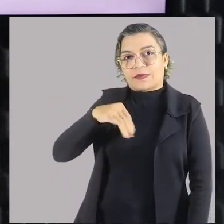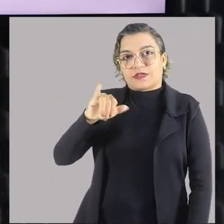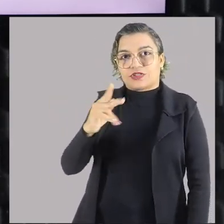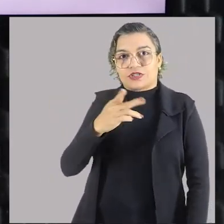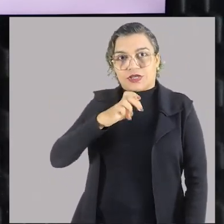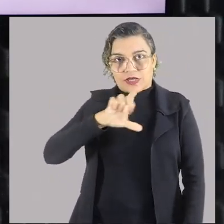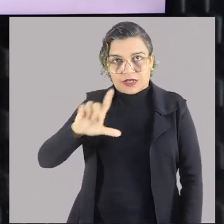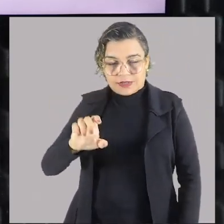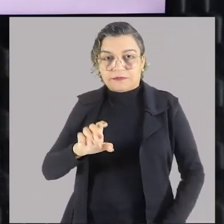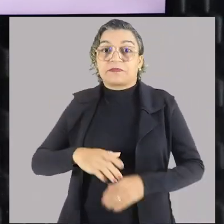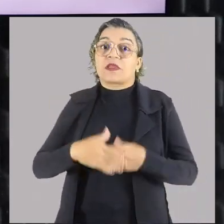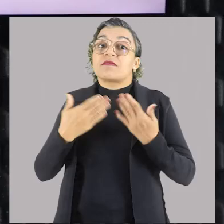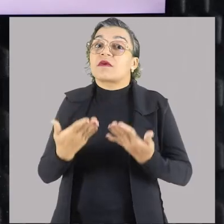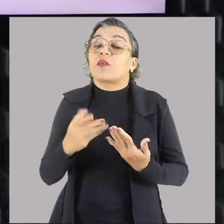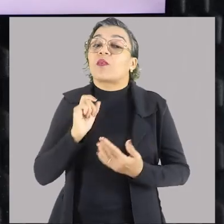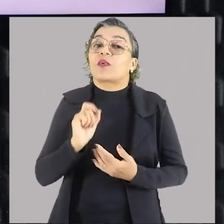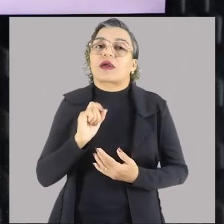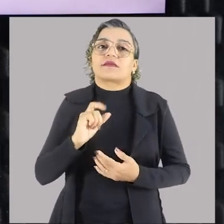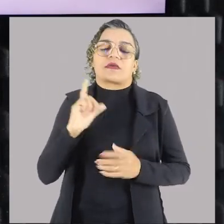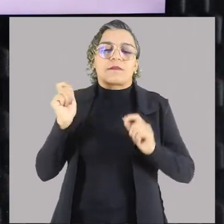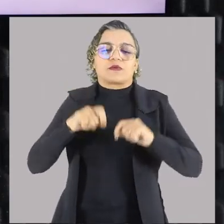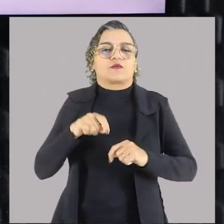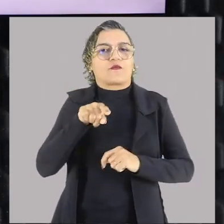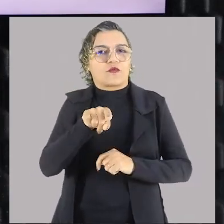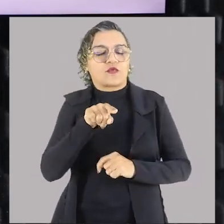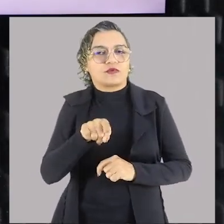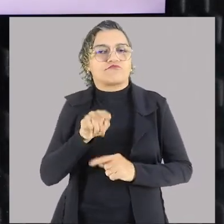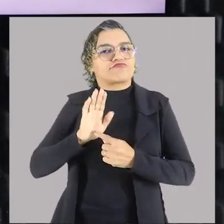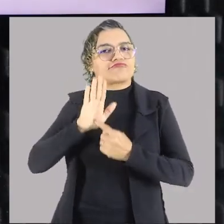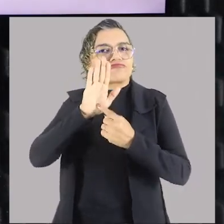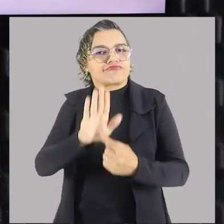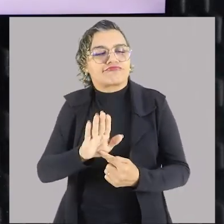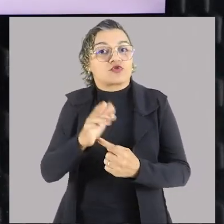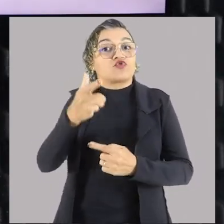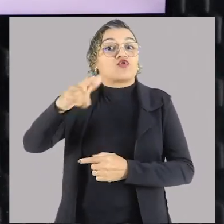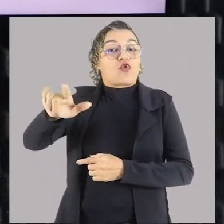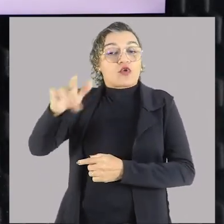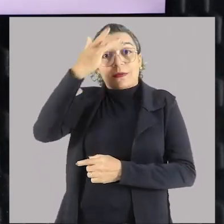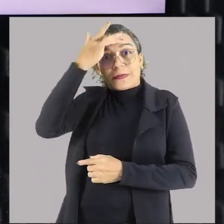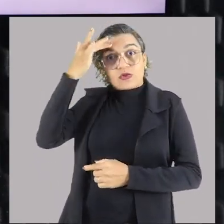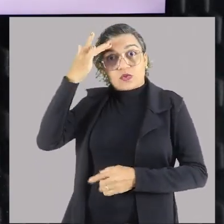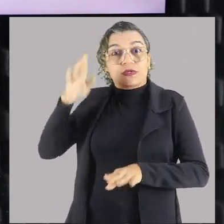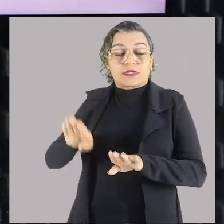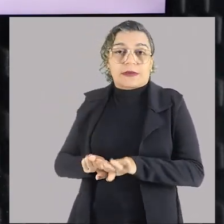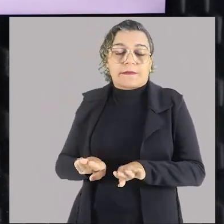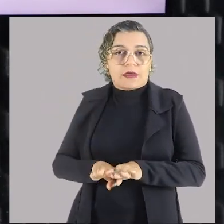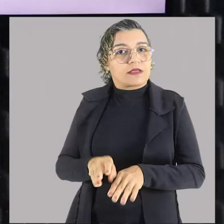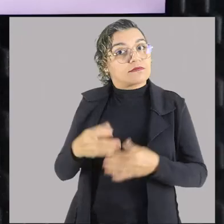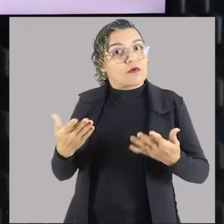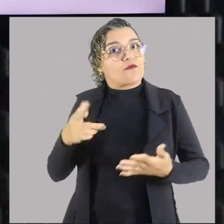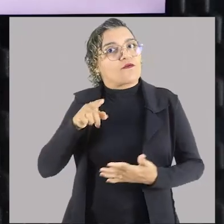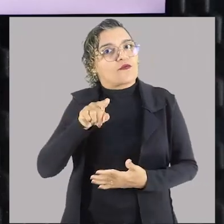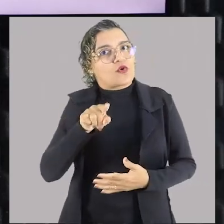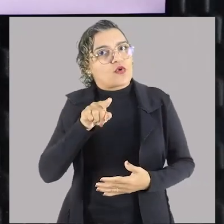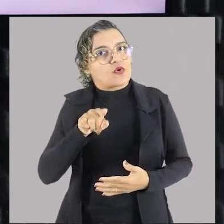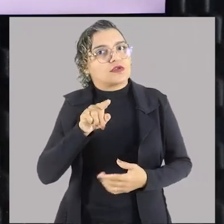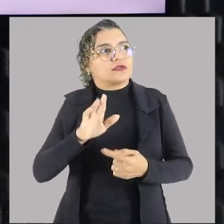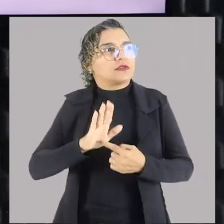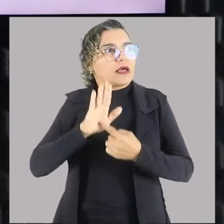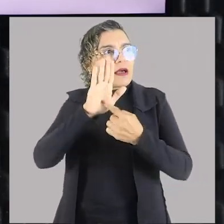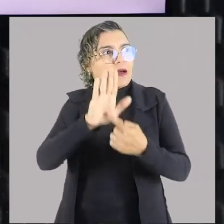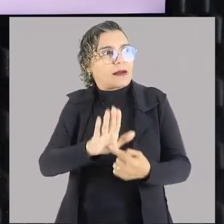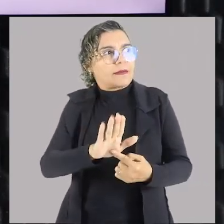Michelle. E tem a possibilidade de você fazer a apresentação de outra pessoa. Então, você apresenta